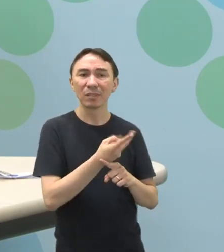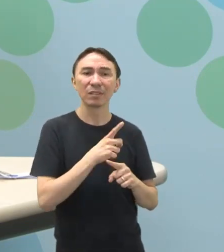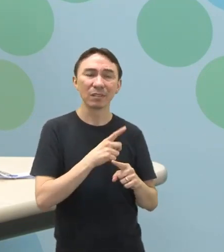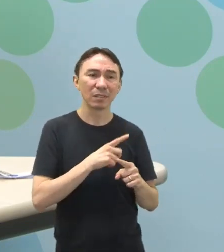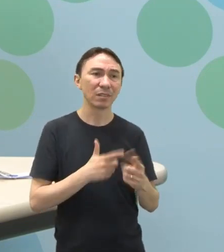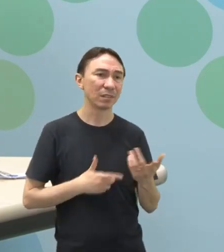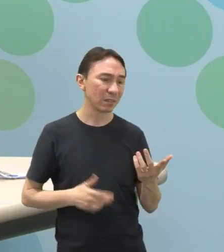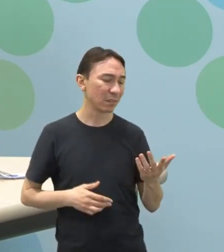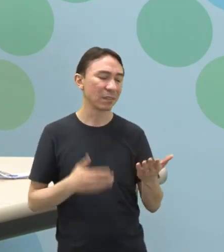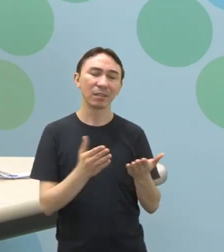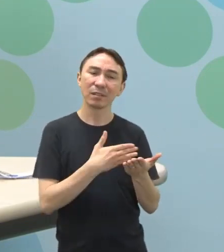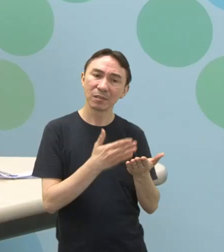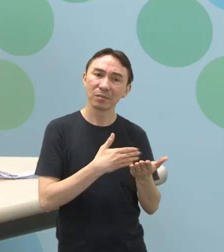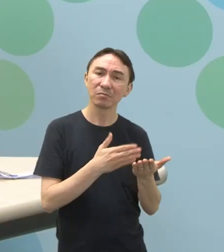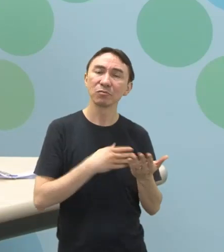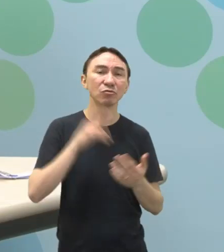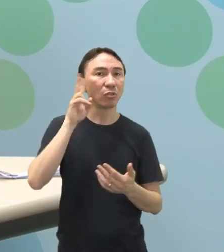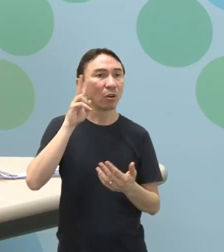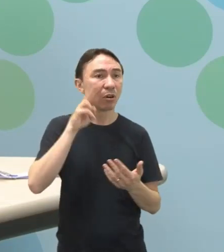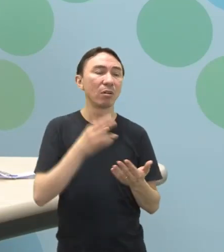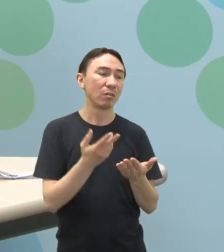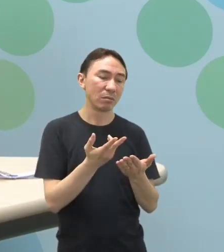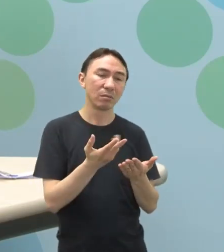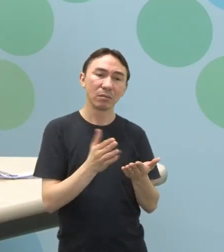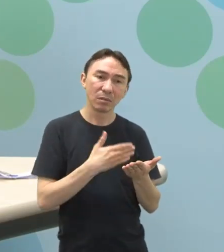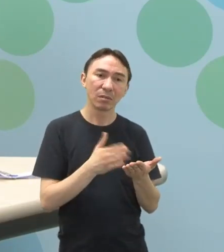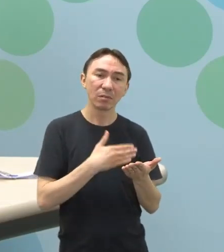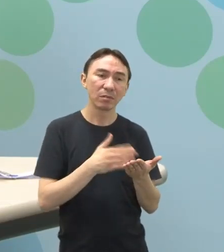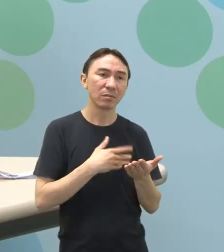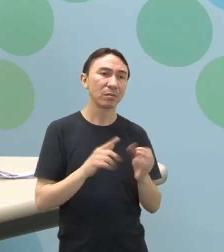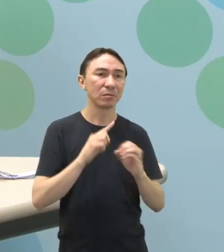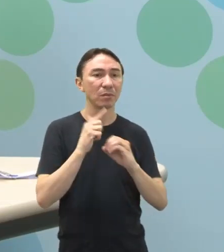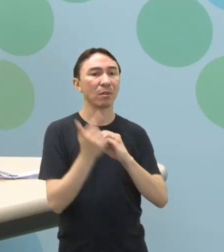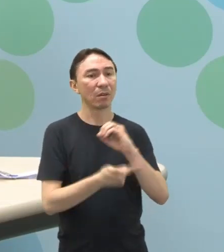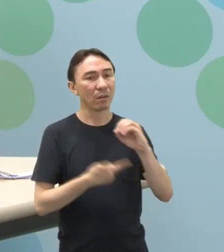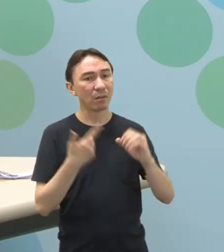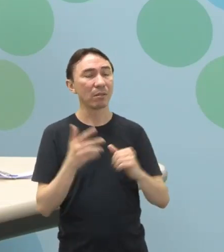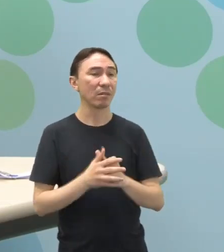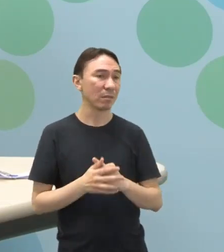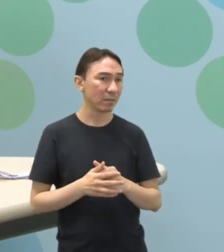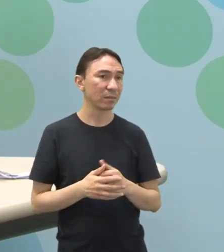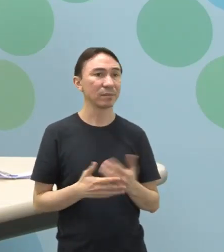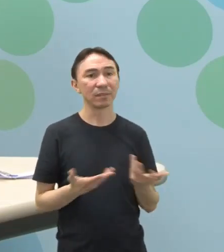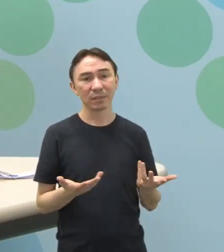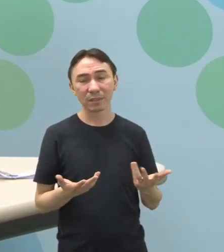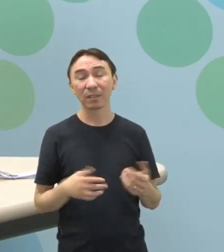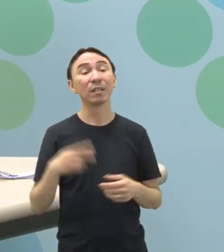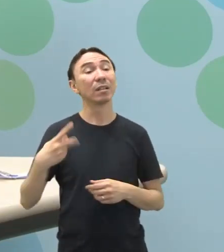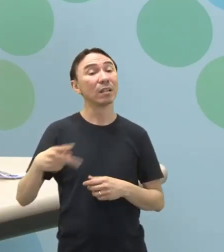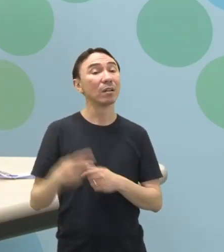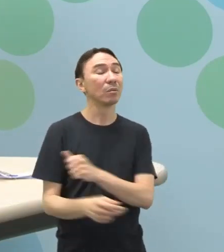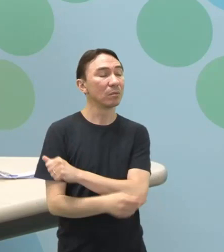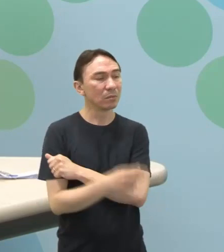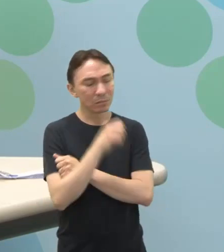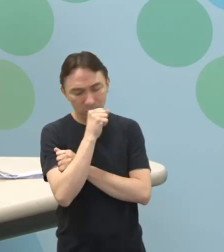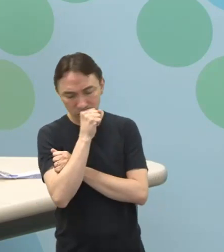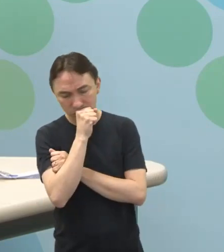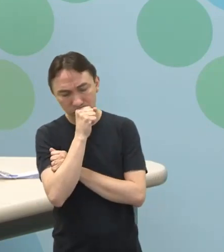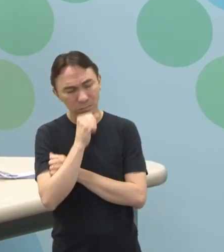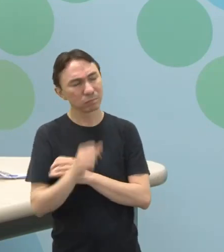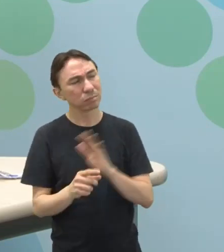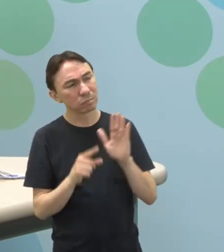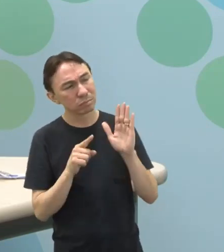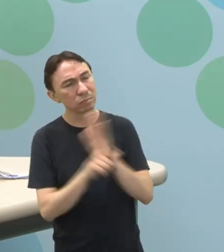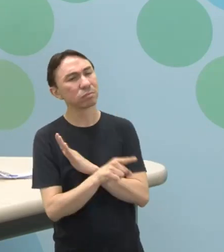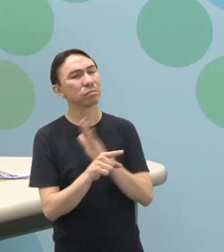história nos livros de geografia né com questionamento que os próprios isto a fazer nos